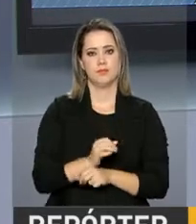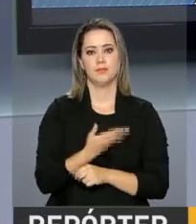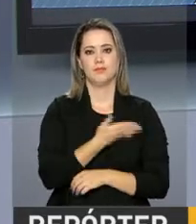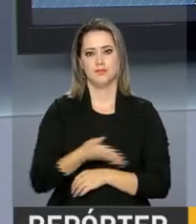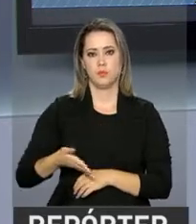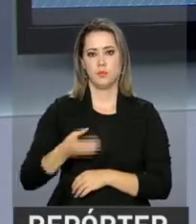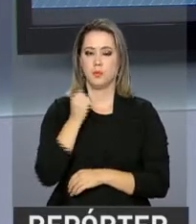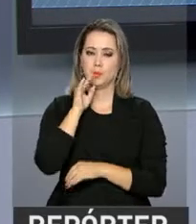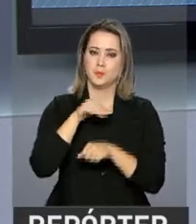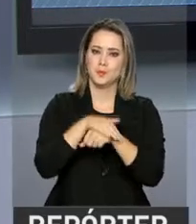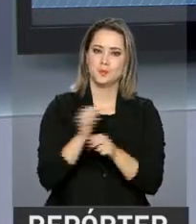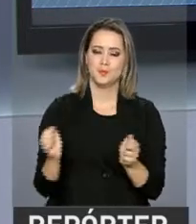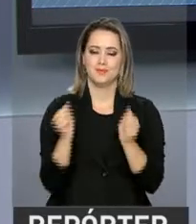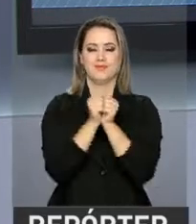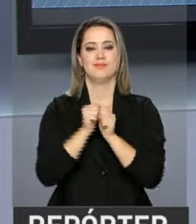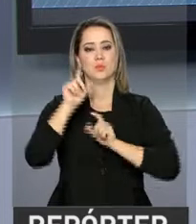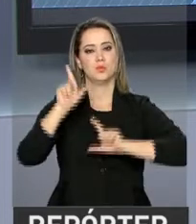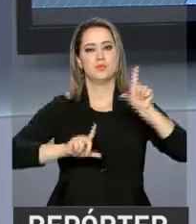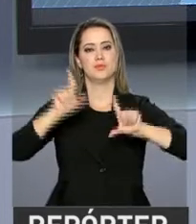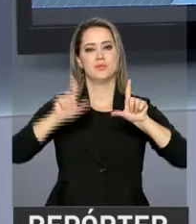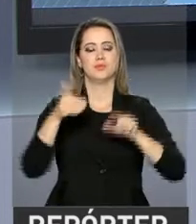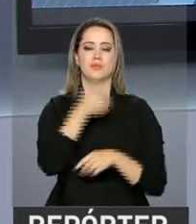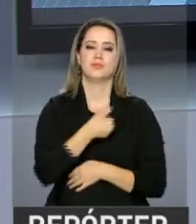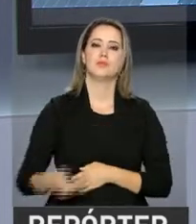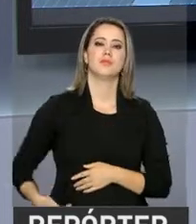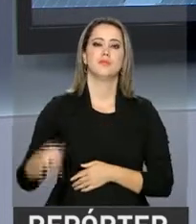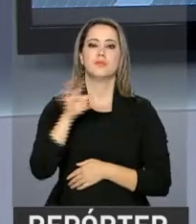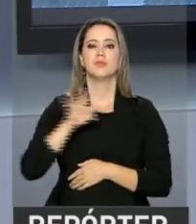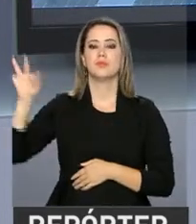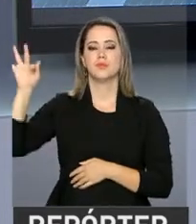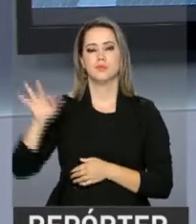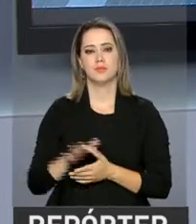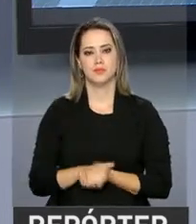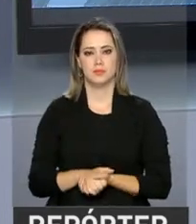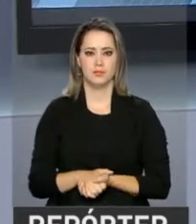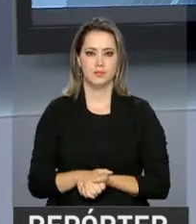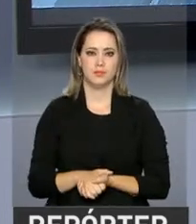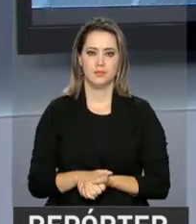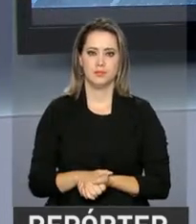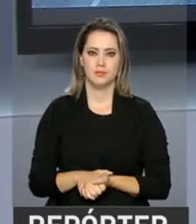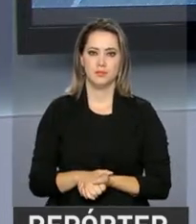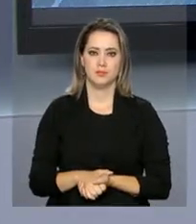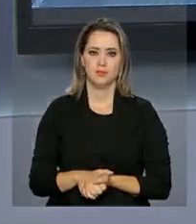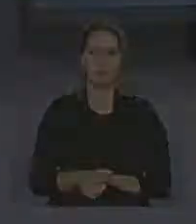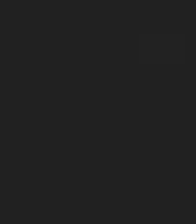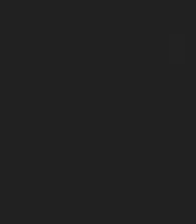internet uma boa noite pra você e continue com a gente aqui na nbr a tv do governo federal